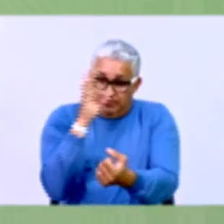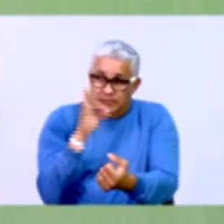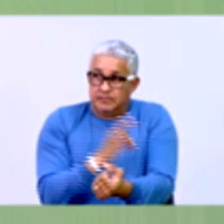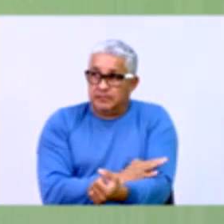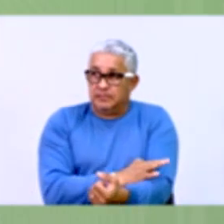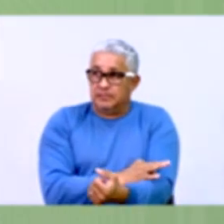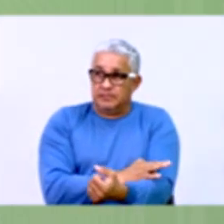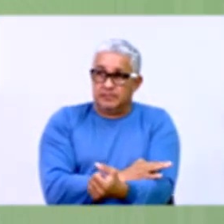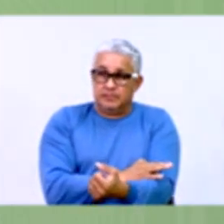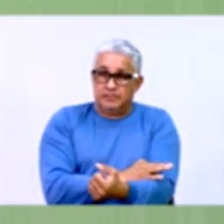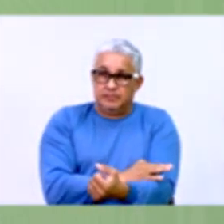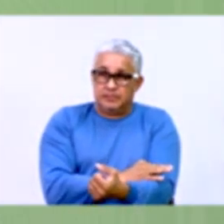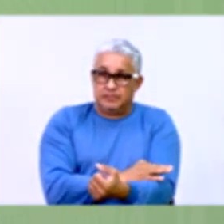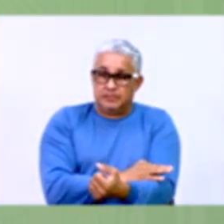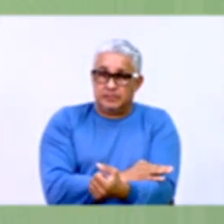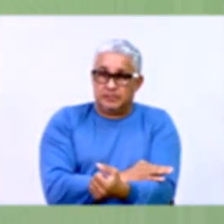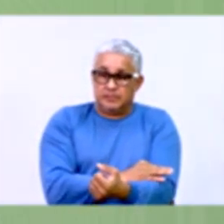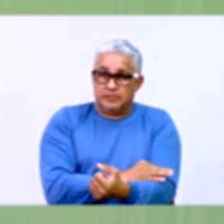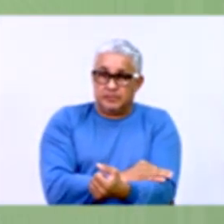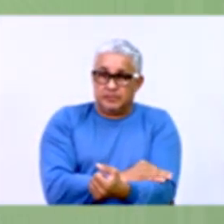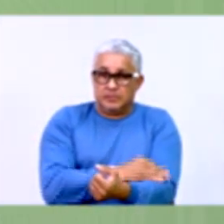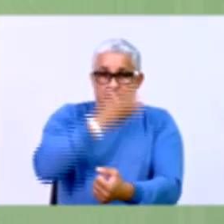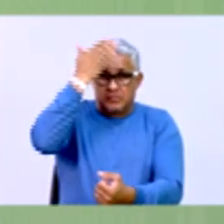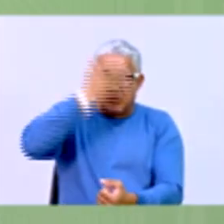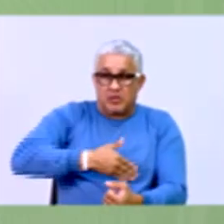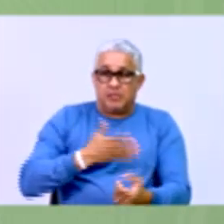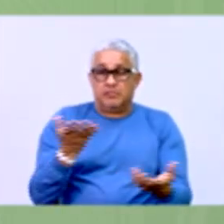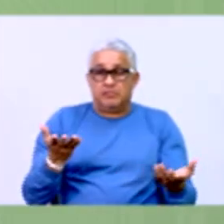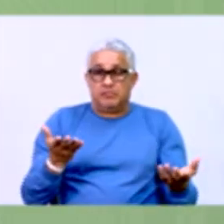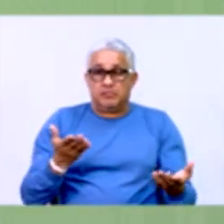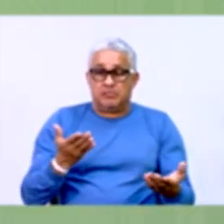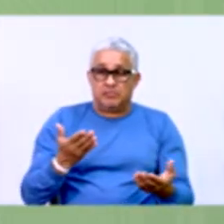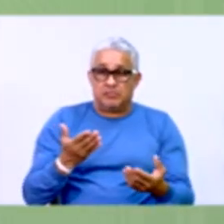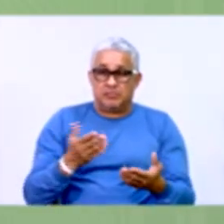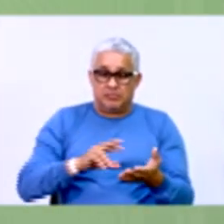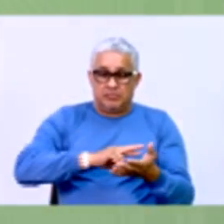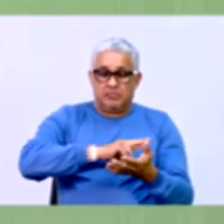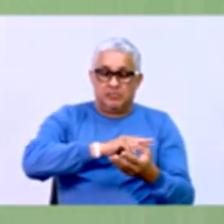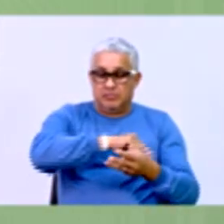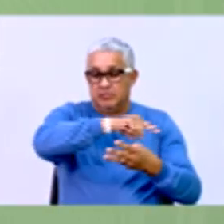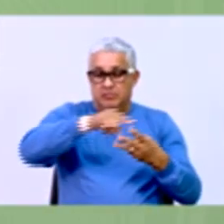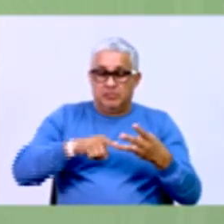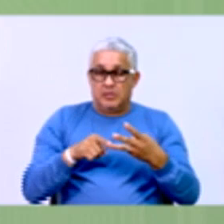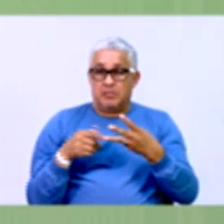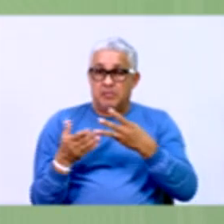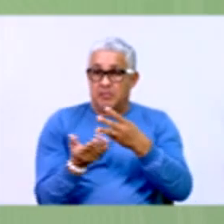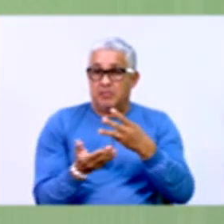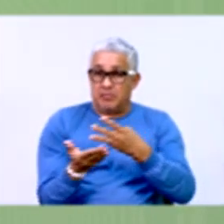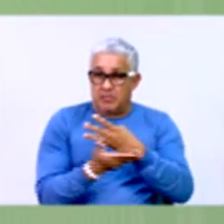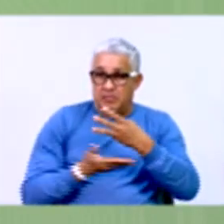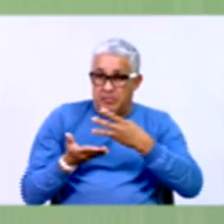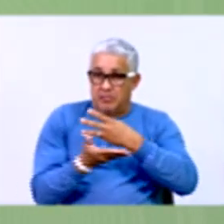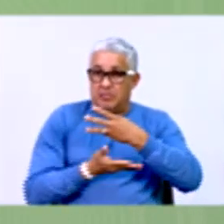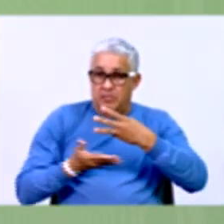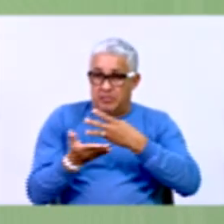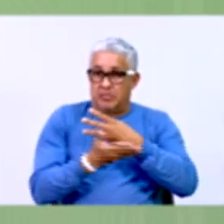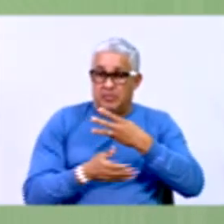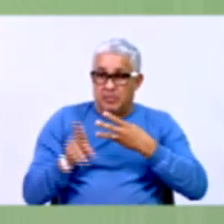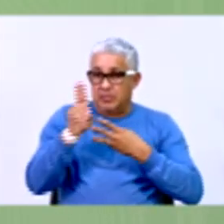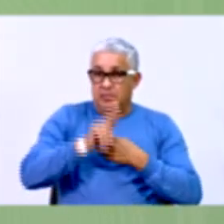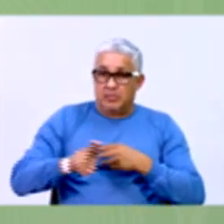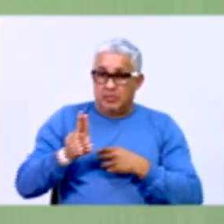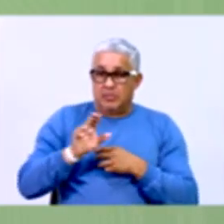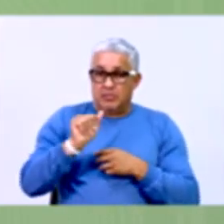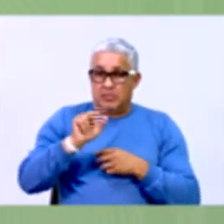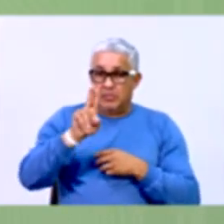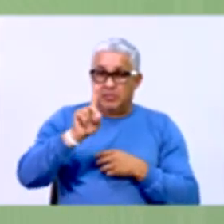autoridade e prestação de contas. São pressupostos básicos para a realização da atividade